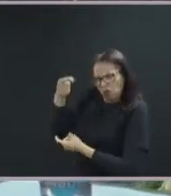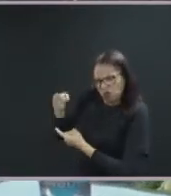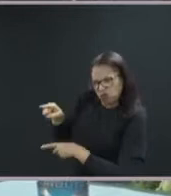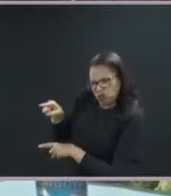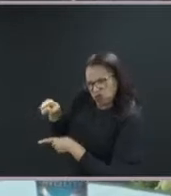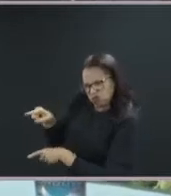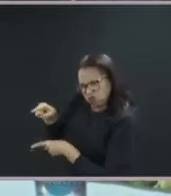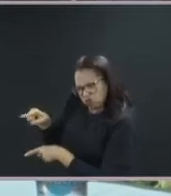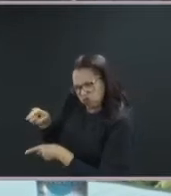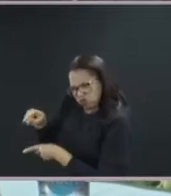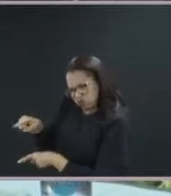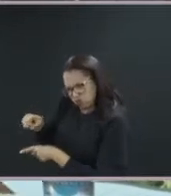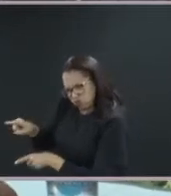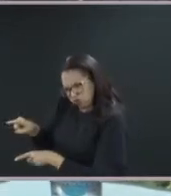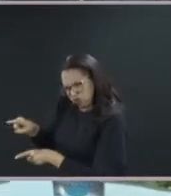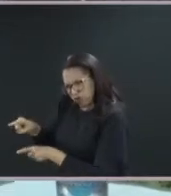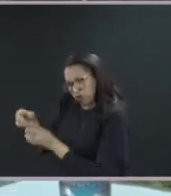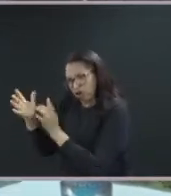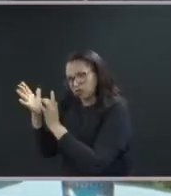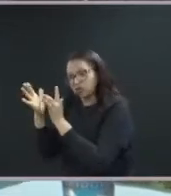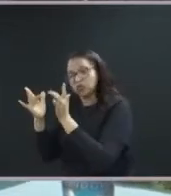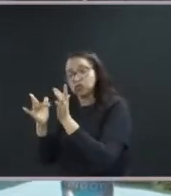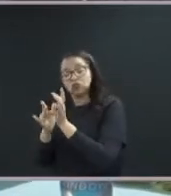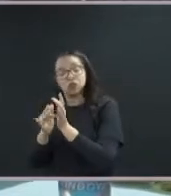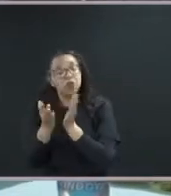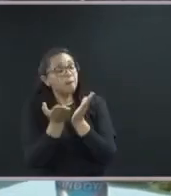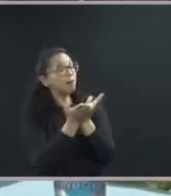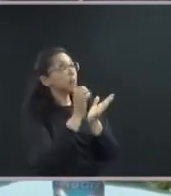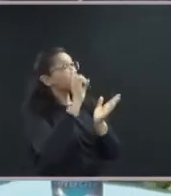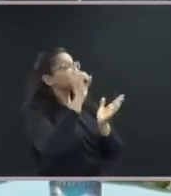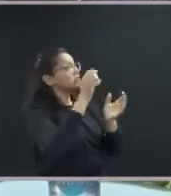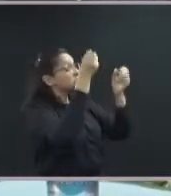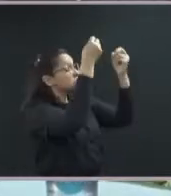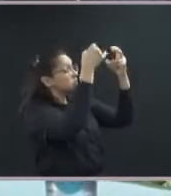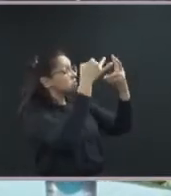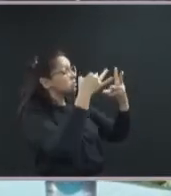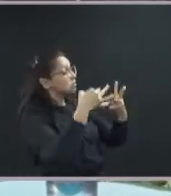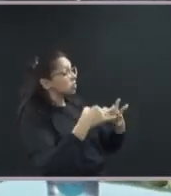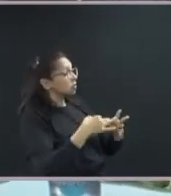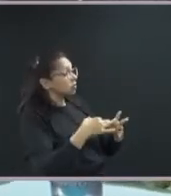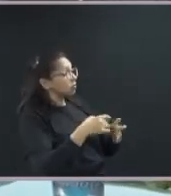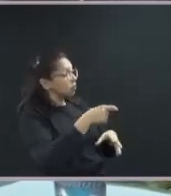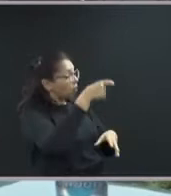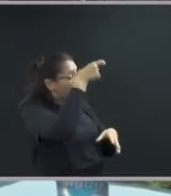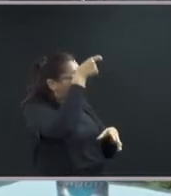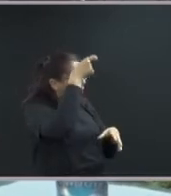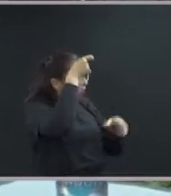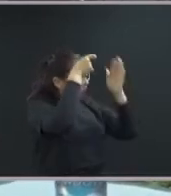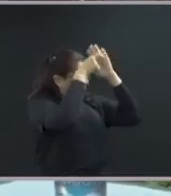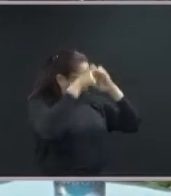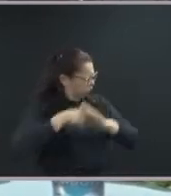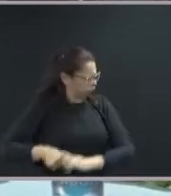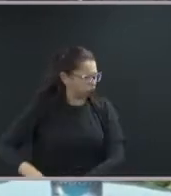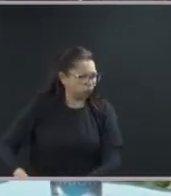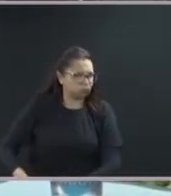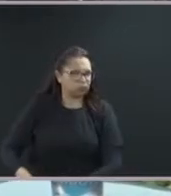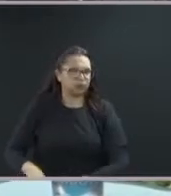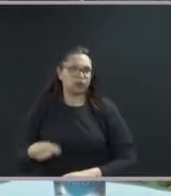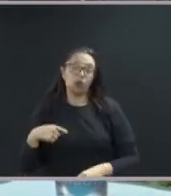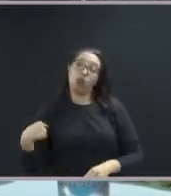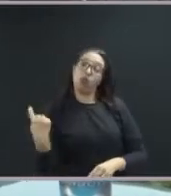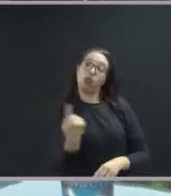está escrito. É assim, meu irmão. Por isso que o crente tem que encher o coração da palavra. O crente tem que ler